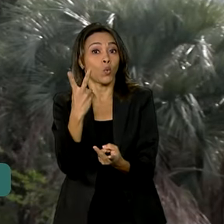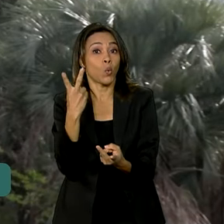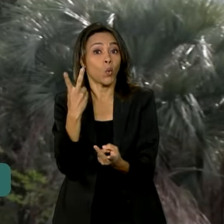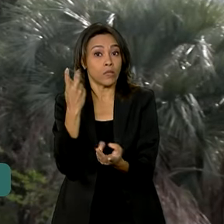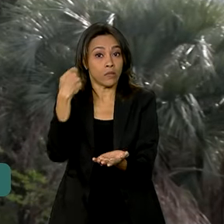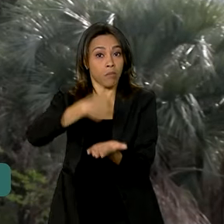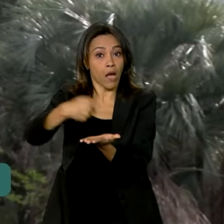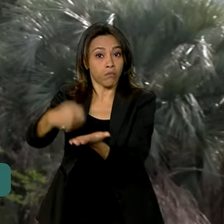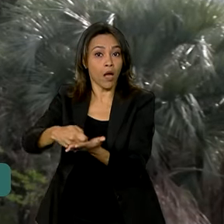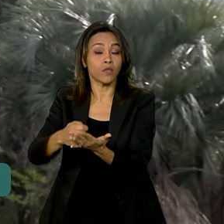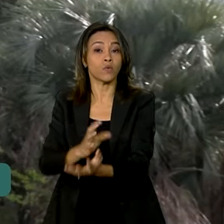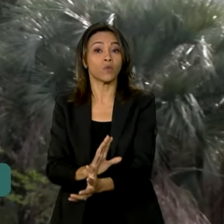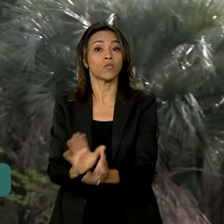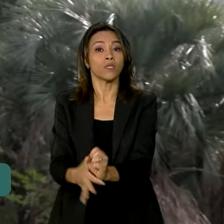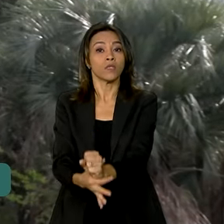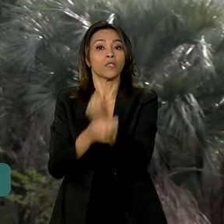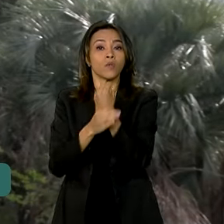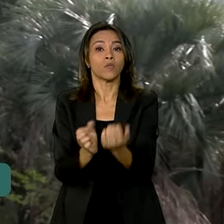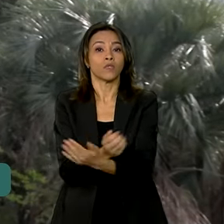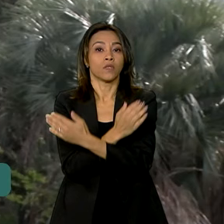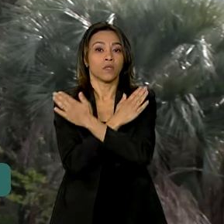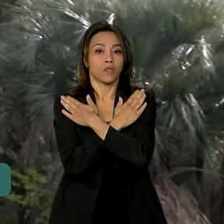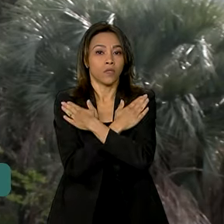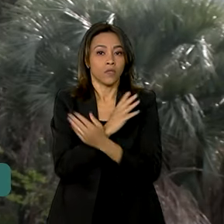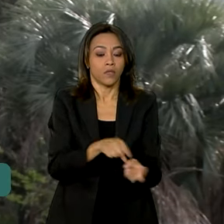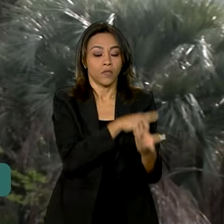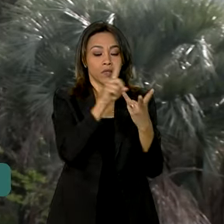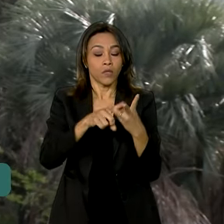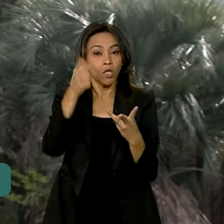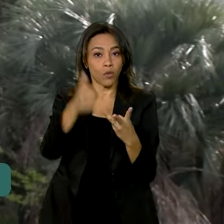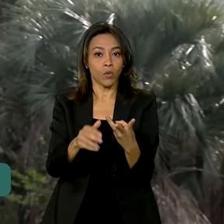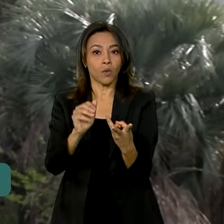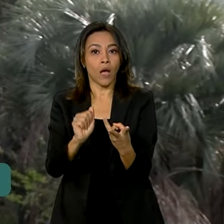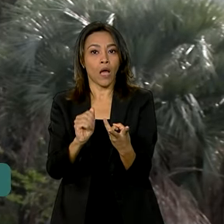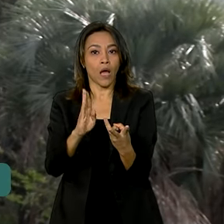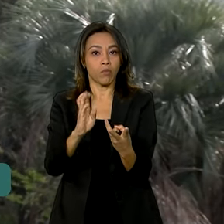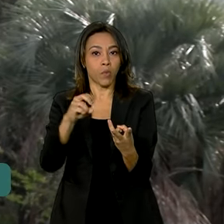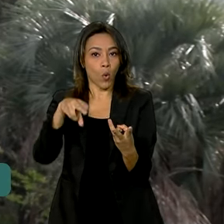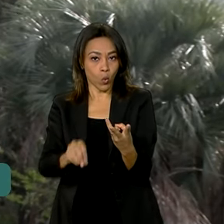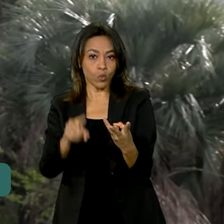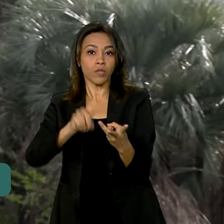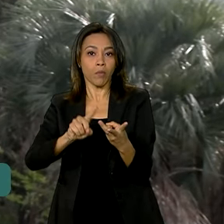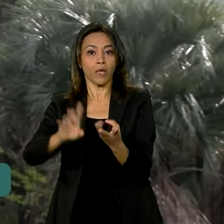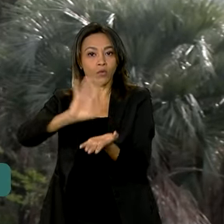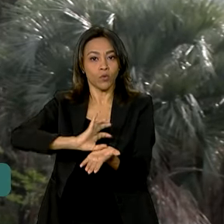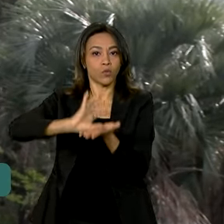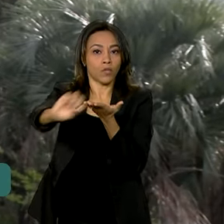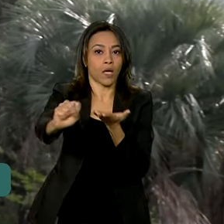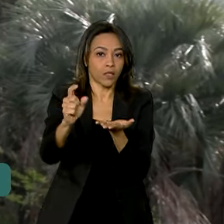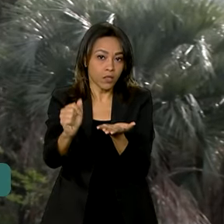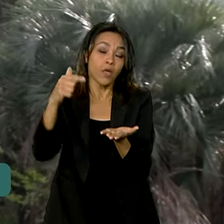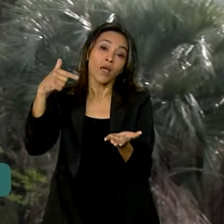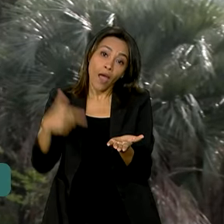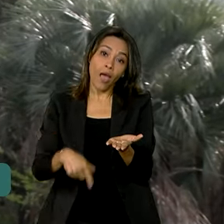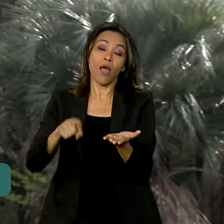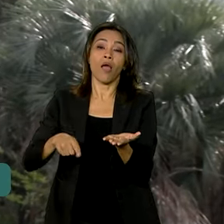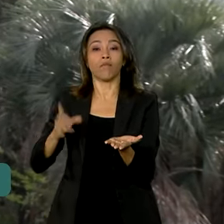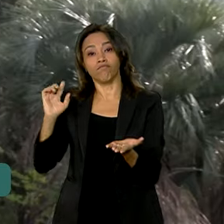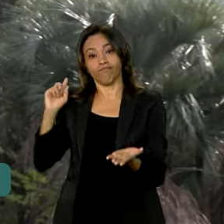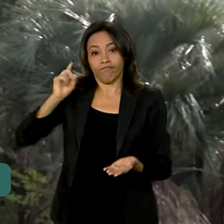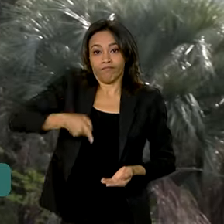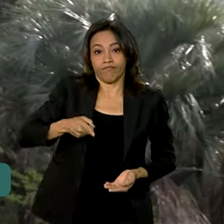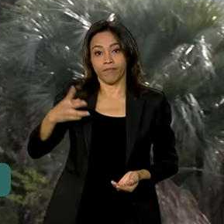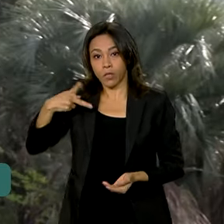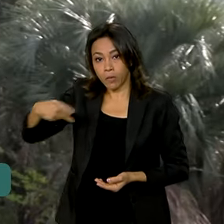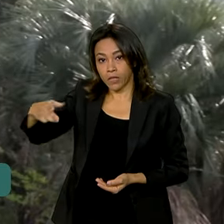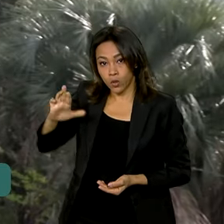e a antecipação de parcelas do abono salarial. São ações do governo federal e determinadas pelo presidente Lula, que volta